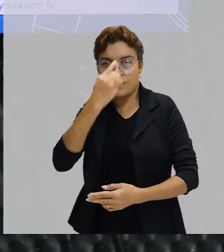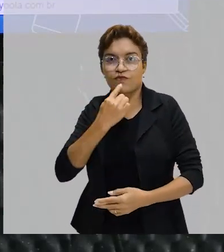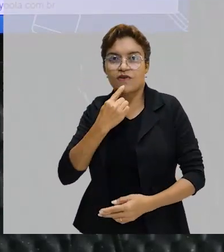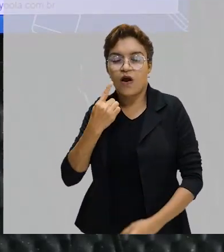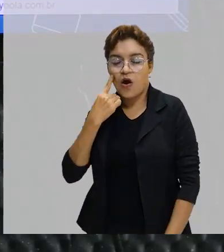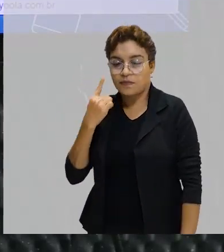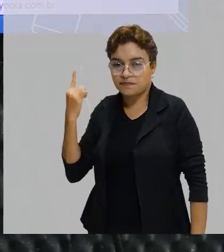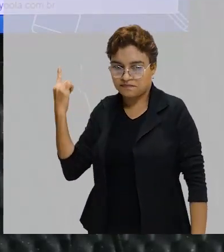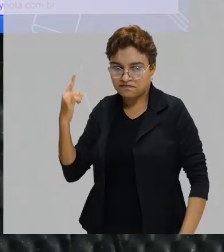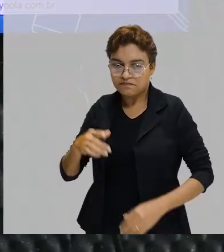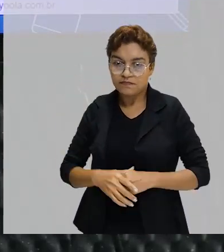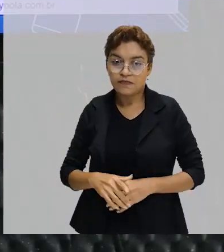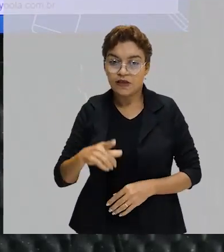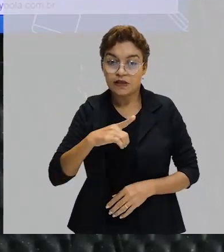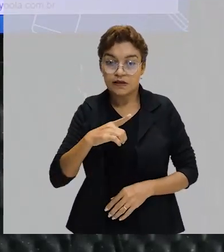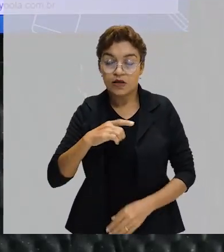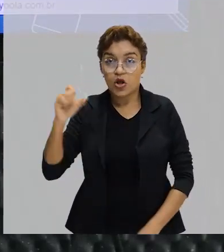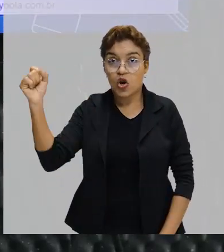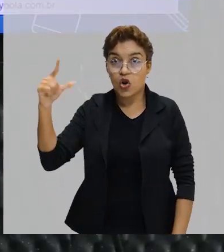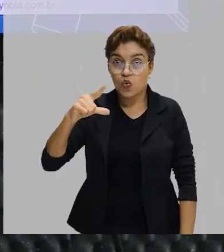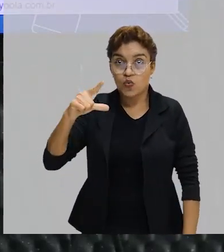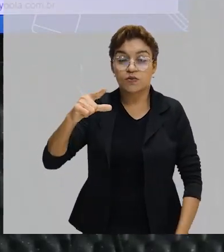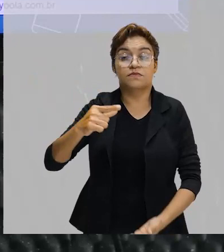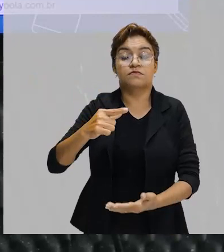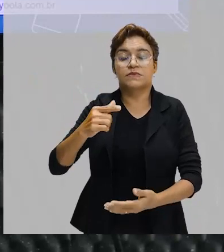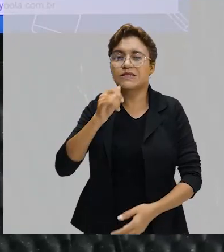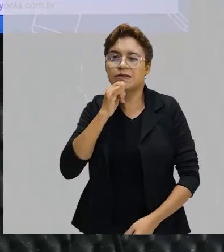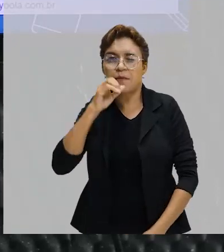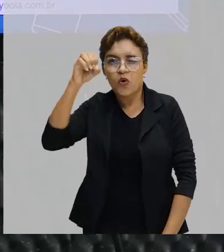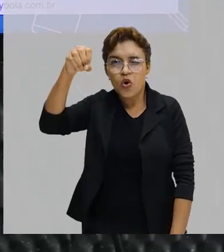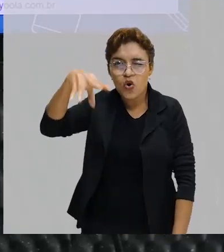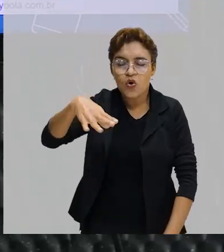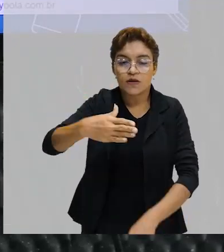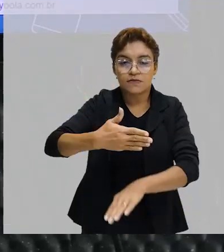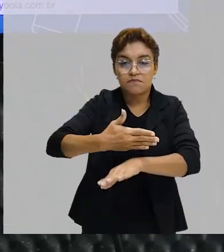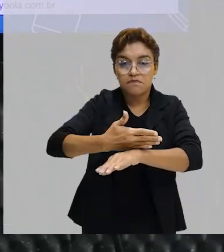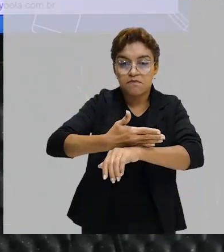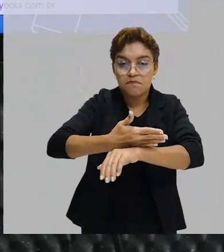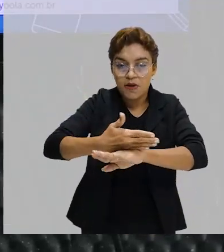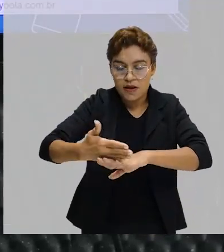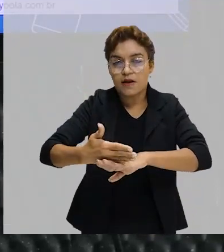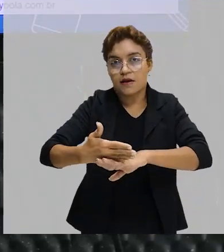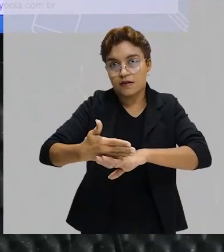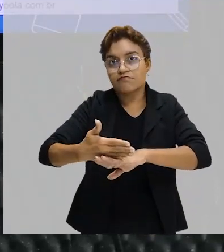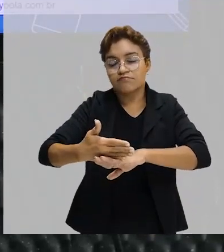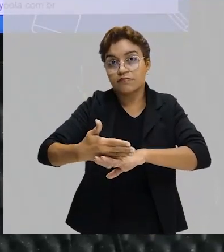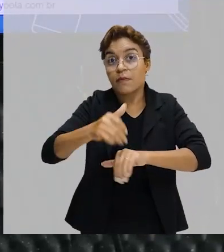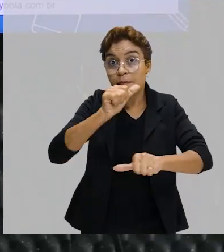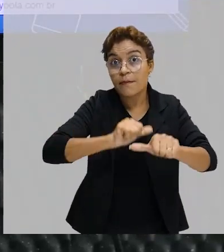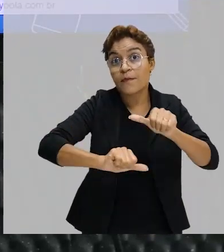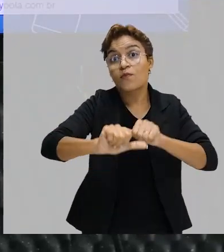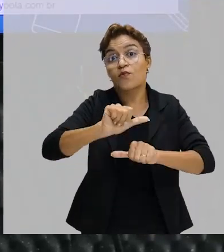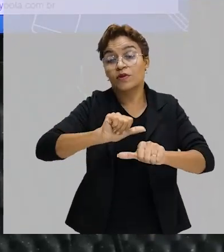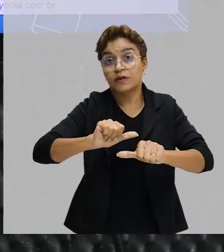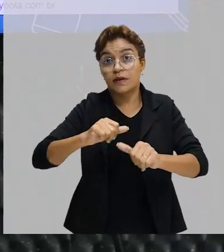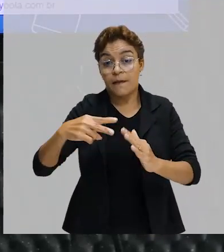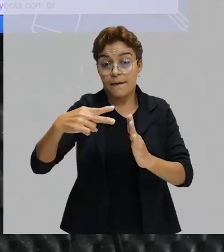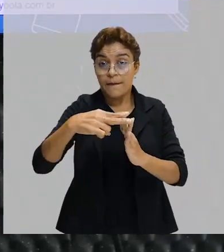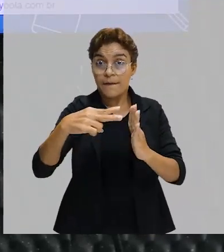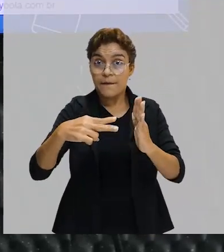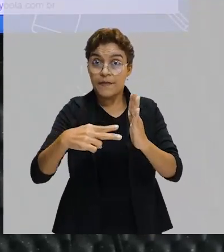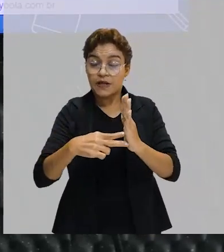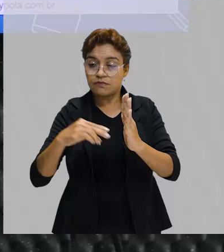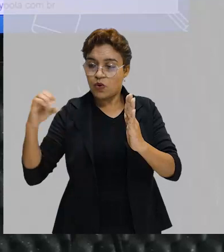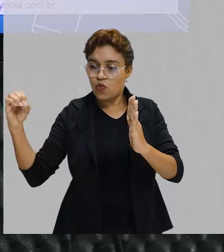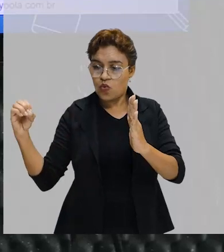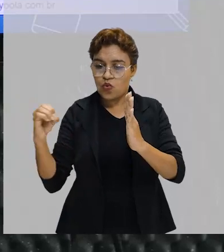temos a famosa luz branca, e ela vai sofrer uma decomposição ao passar por um prisma,